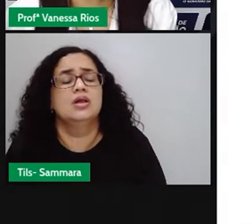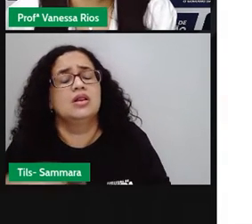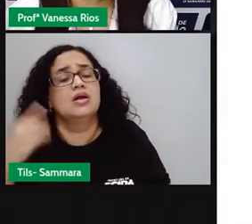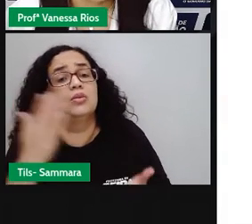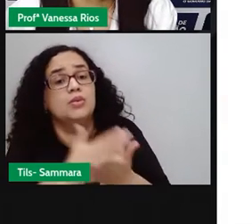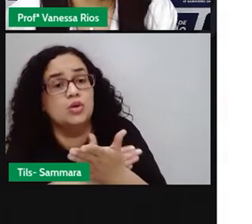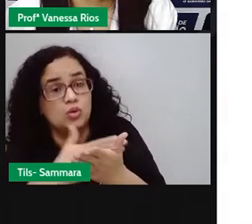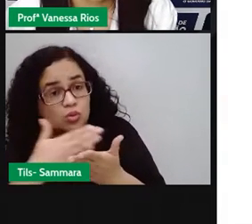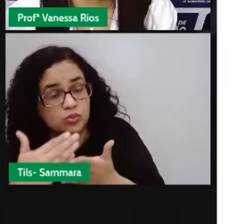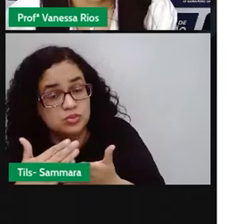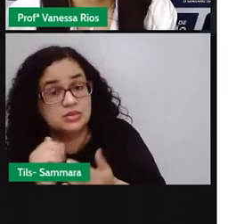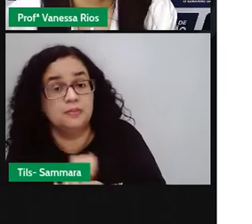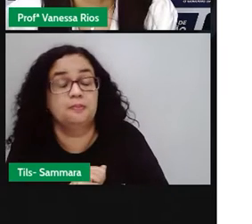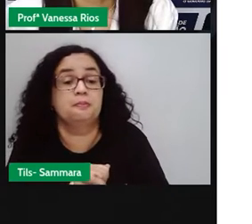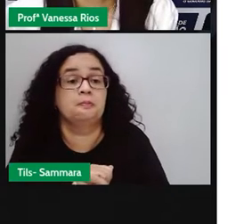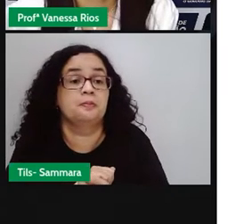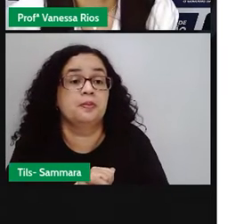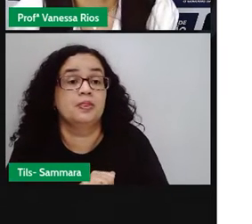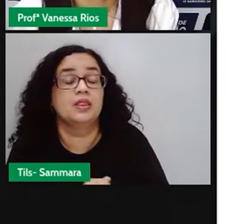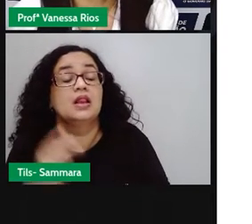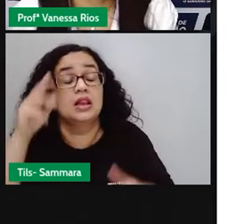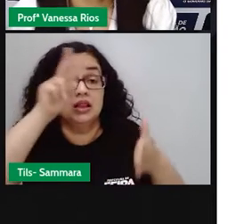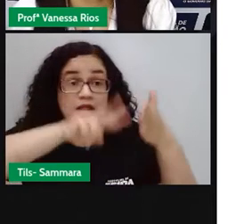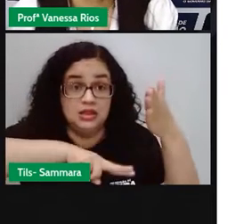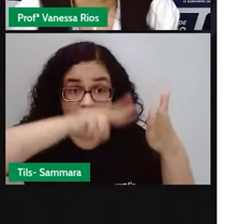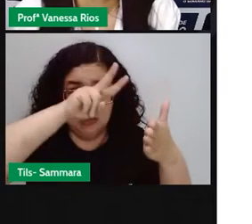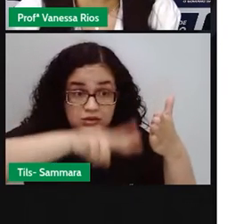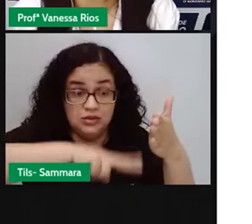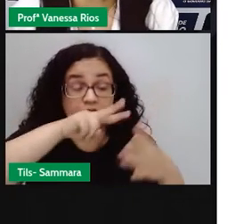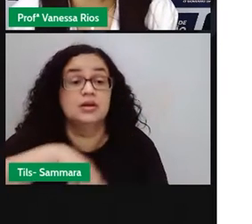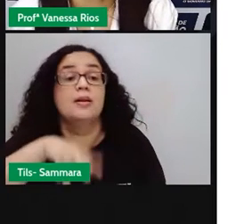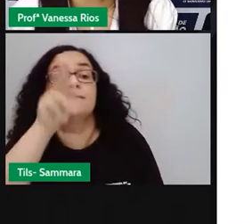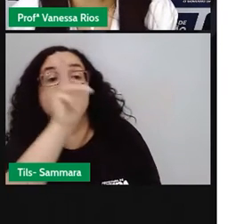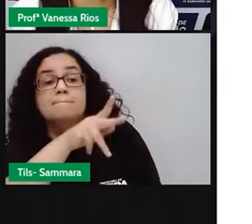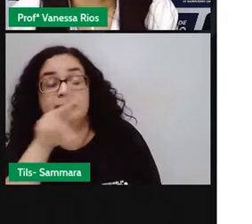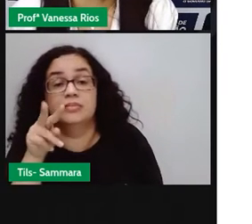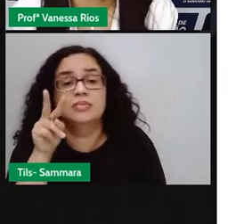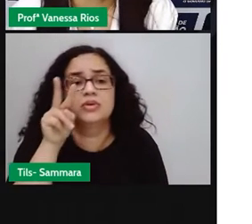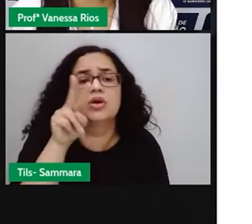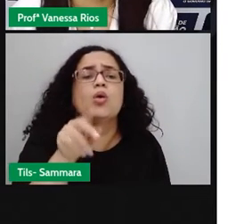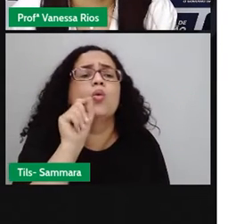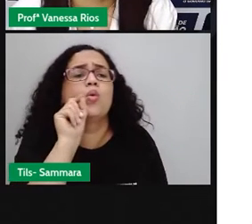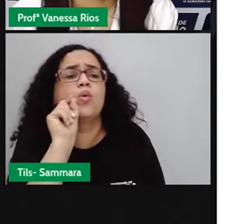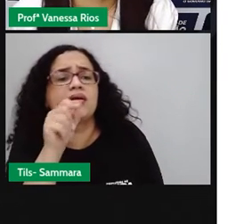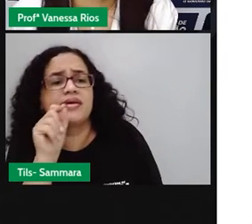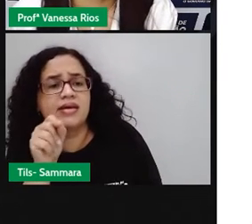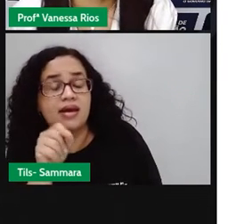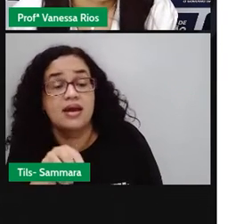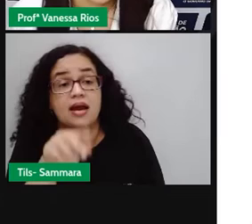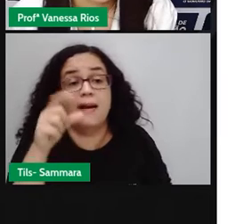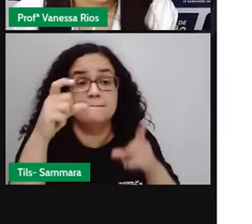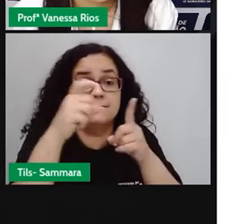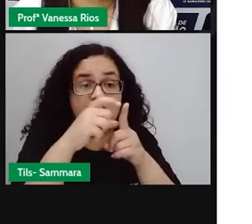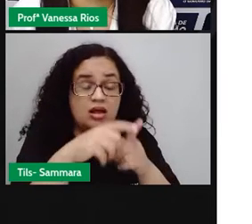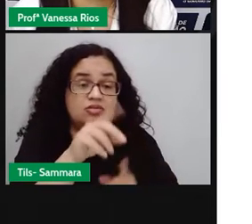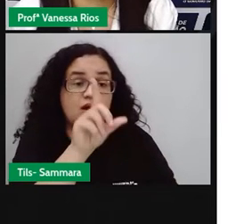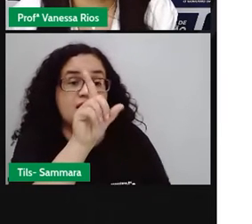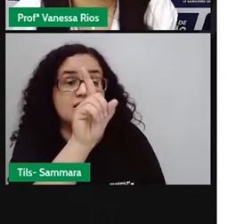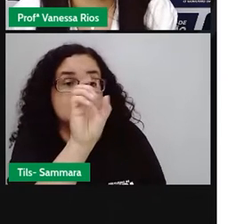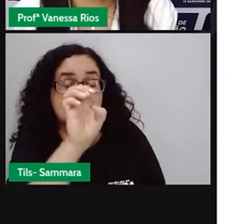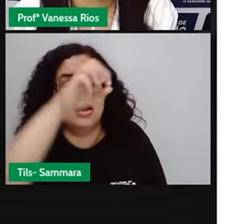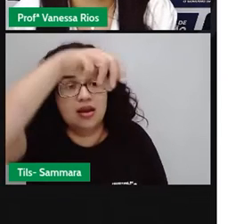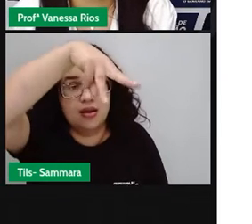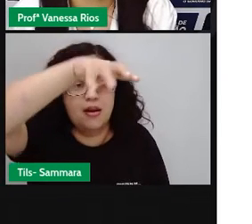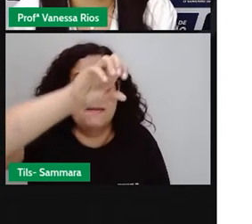Para começarmos, né, como nossa leitura, a Pró trouxe aí a definição da palavra democracia, assim como